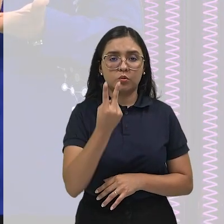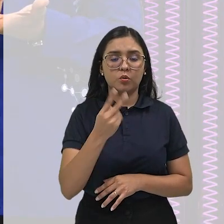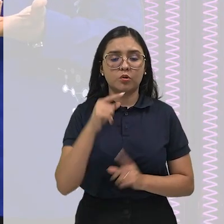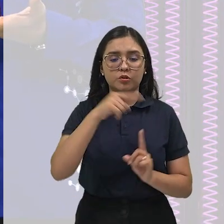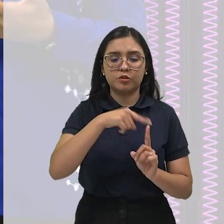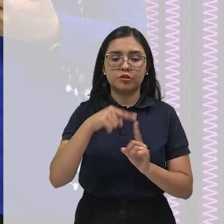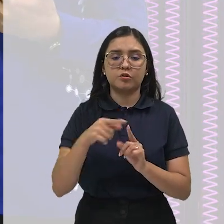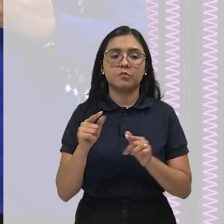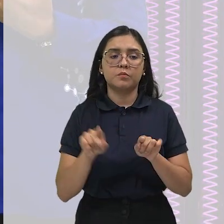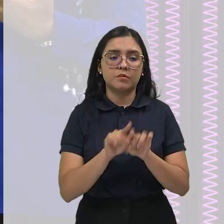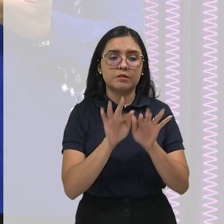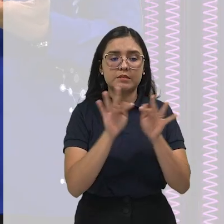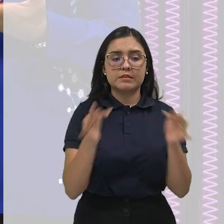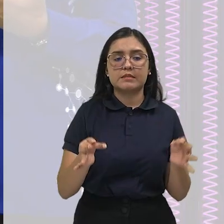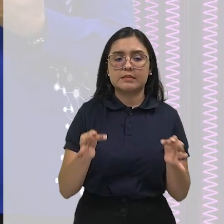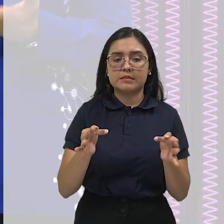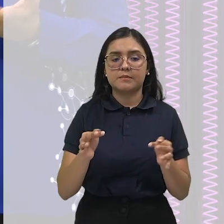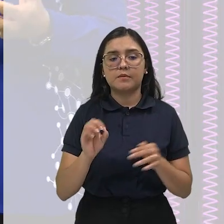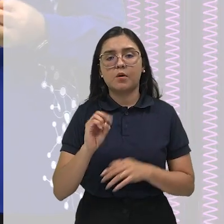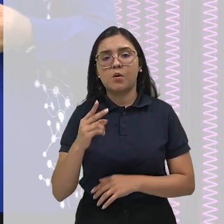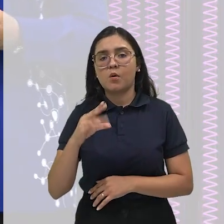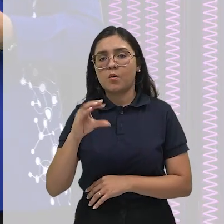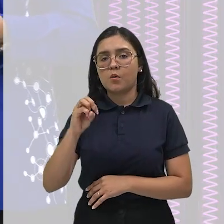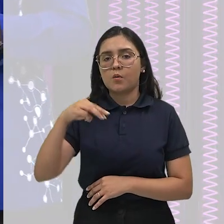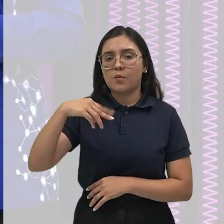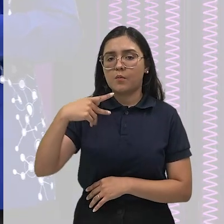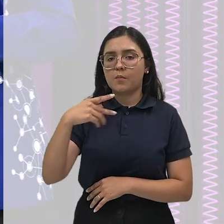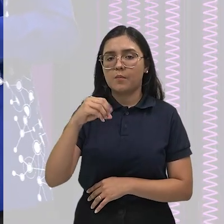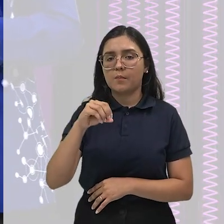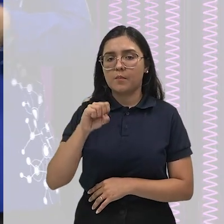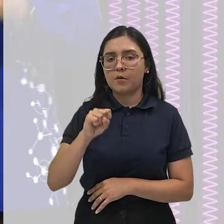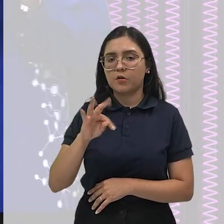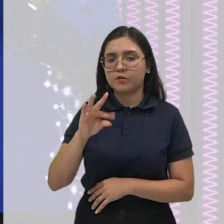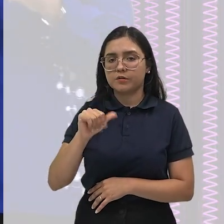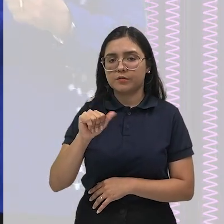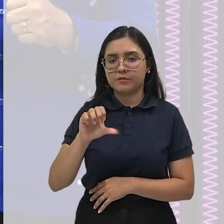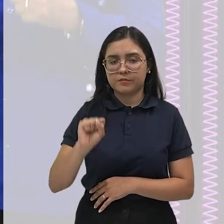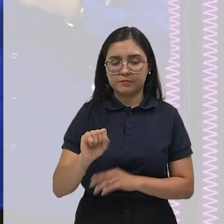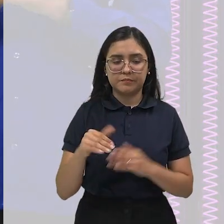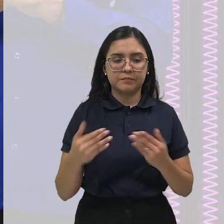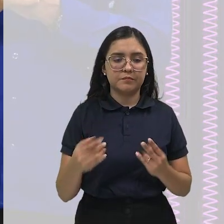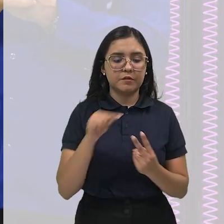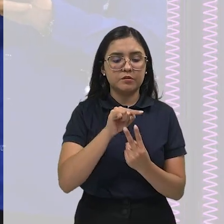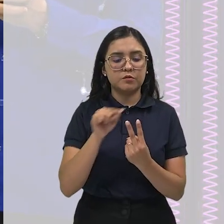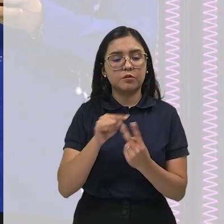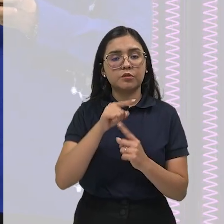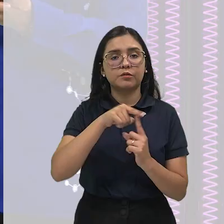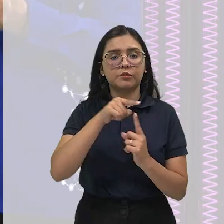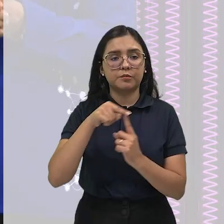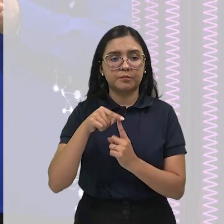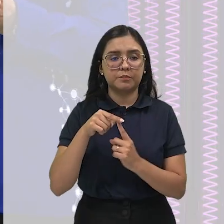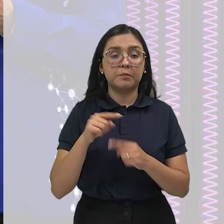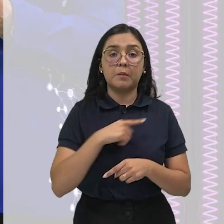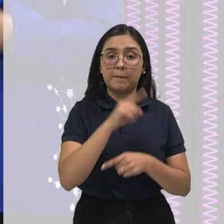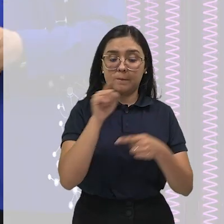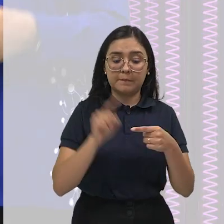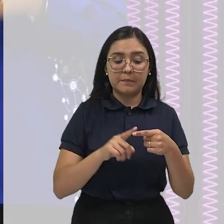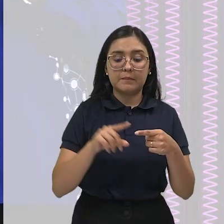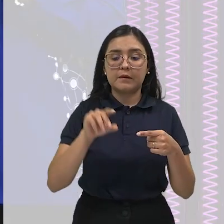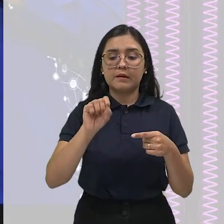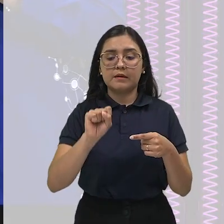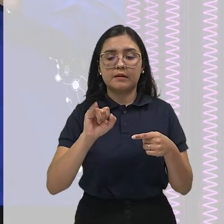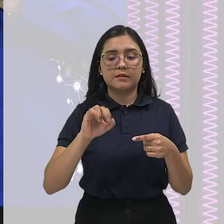ser simples ou elas podem ser compostas. Vamos ver a simples. O que é uma dízima periódica